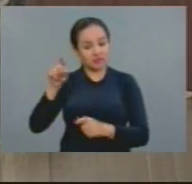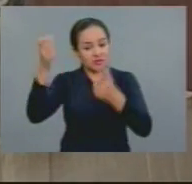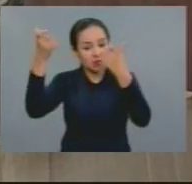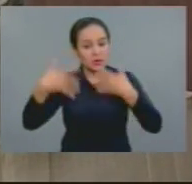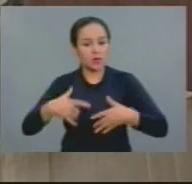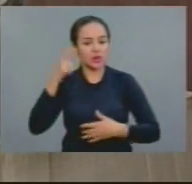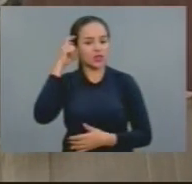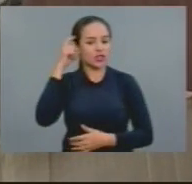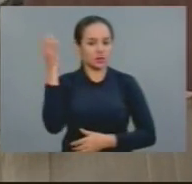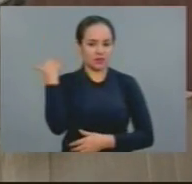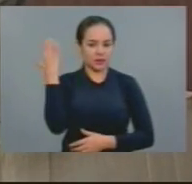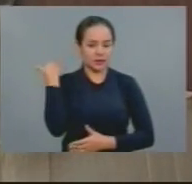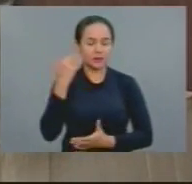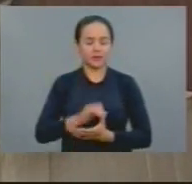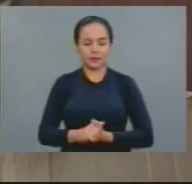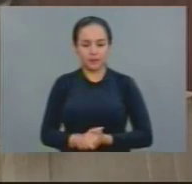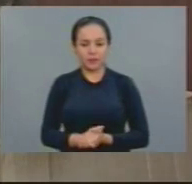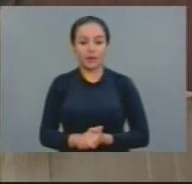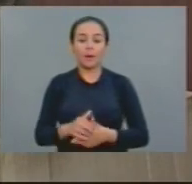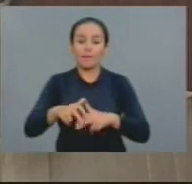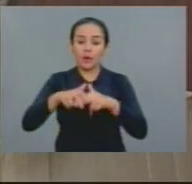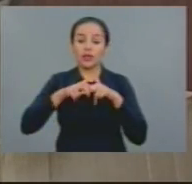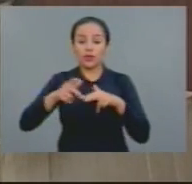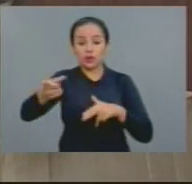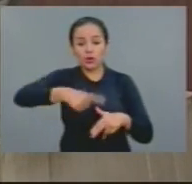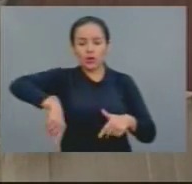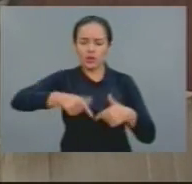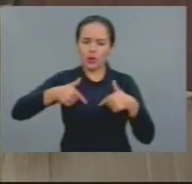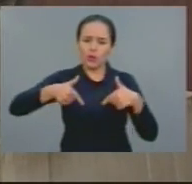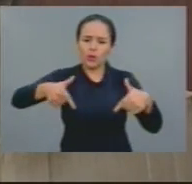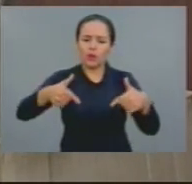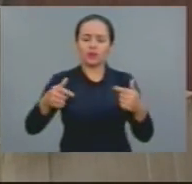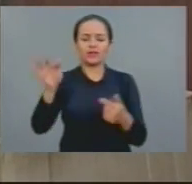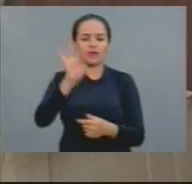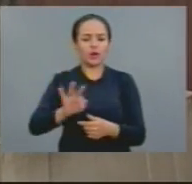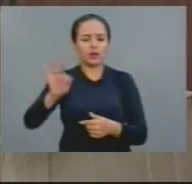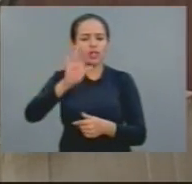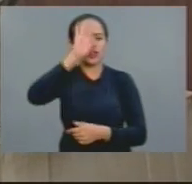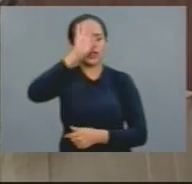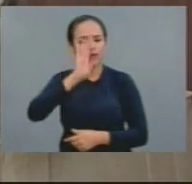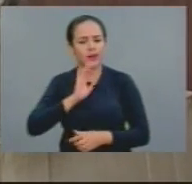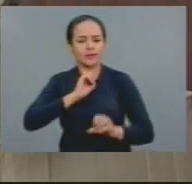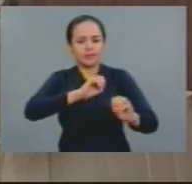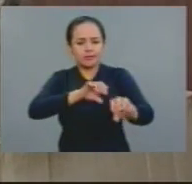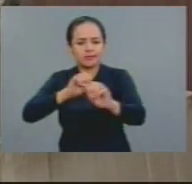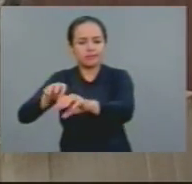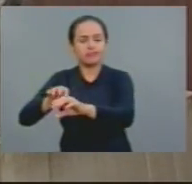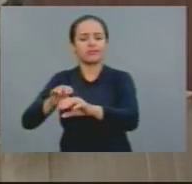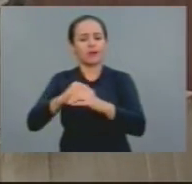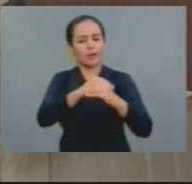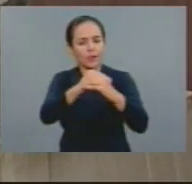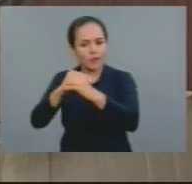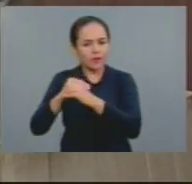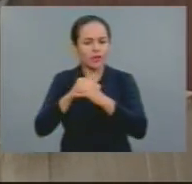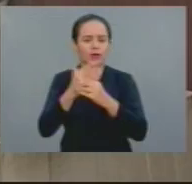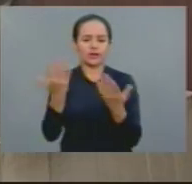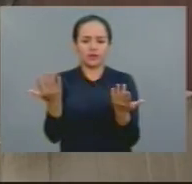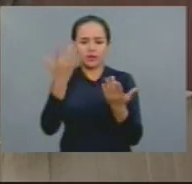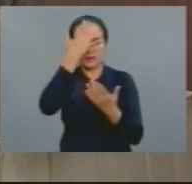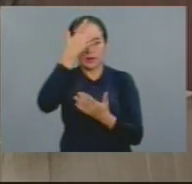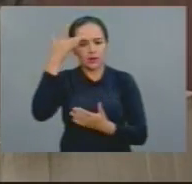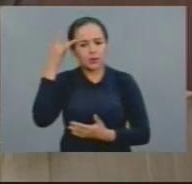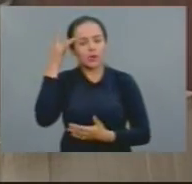pela universidade pública, gratuita, de qualidade, democrática e a serviço das maiorias sociais, das